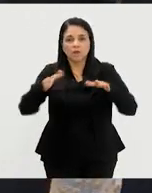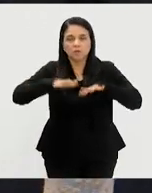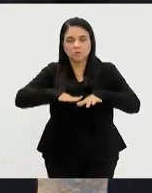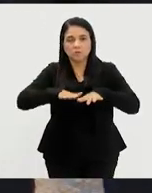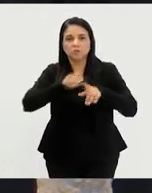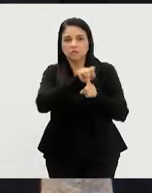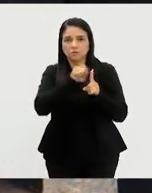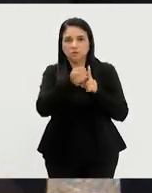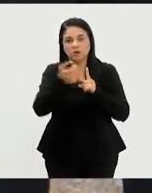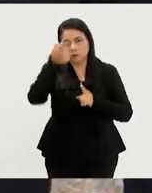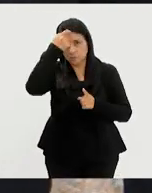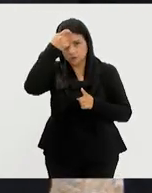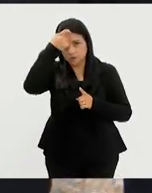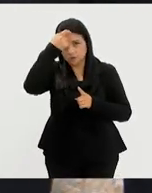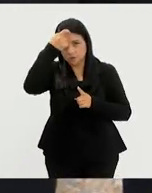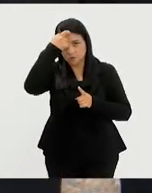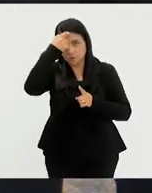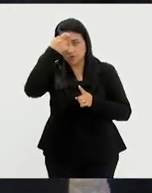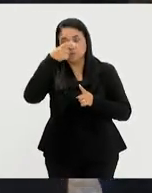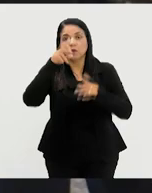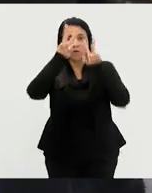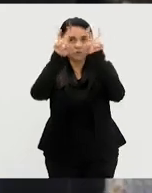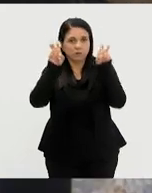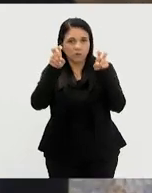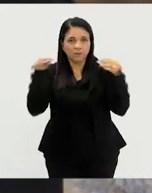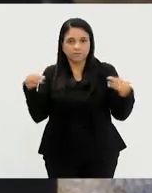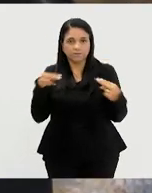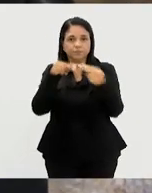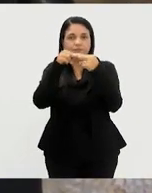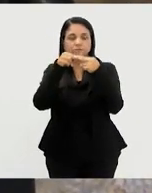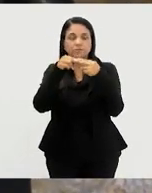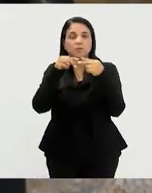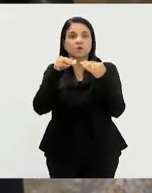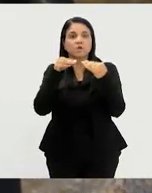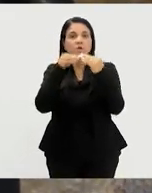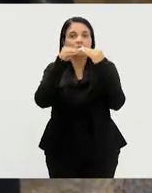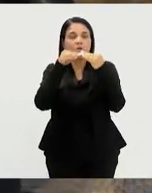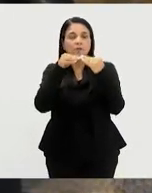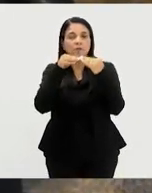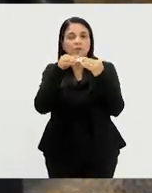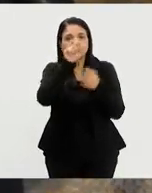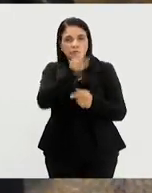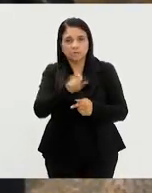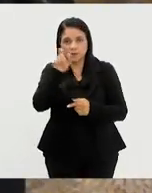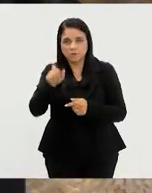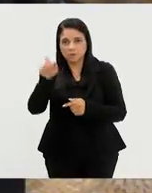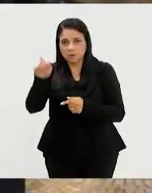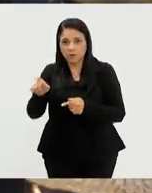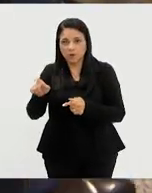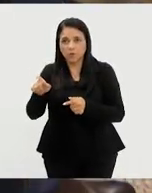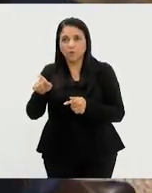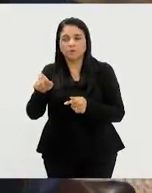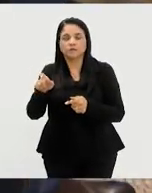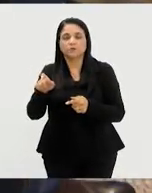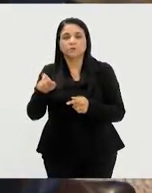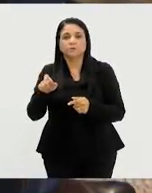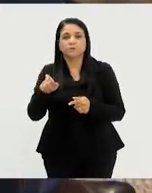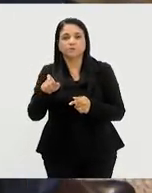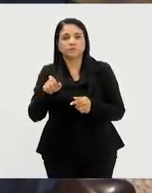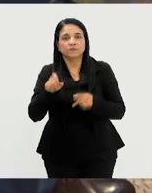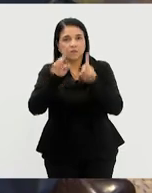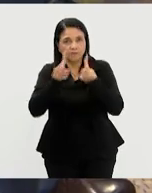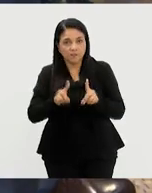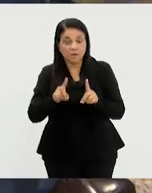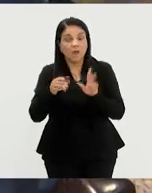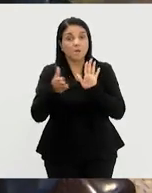da conscientização sobre os temas relacionados às pessoas contempladas como beneficiários dessa propositura porém a proposta